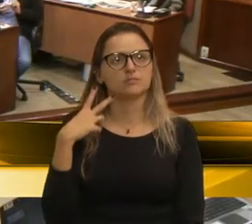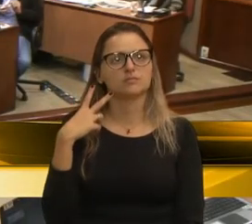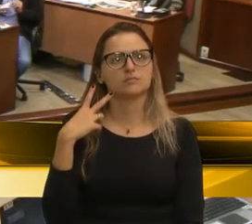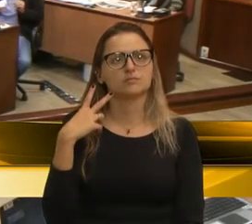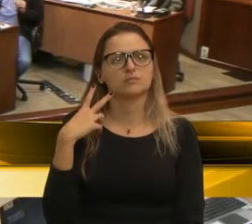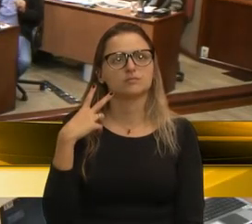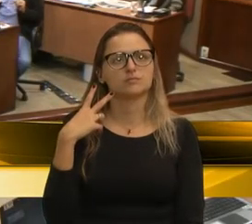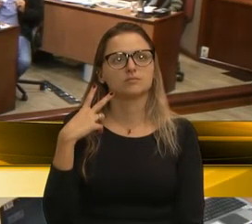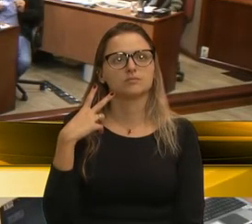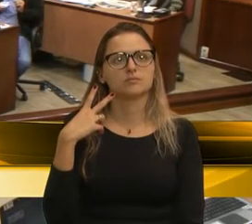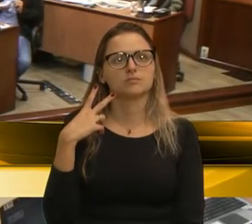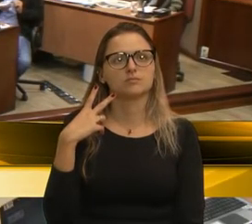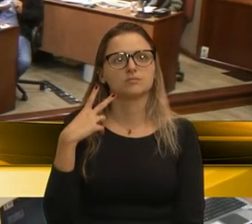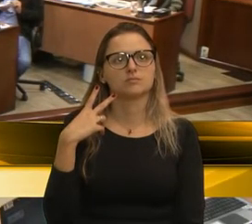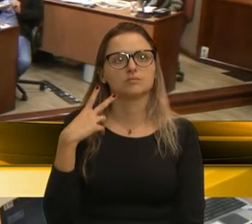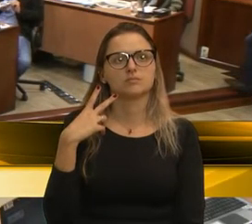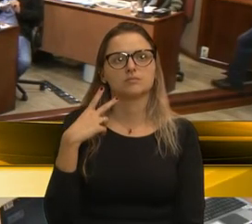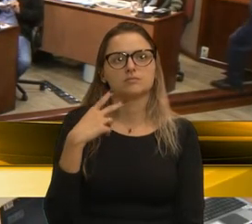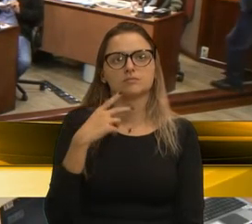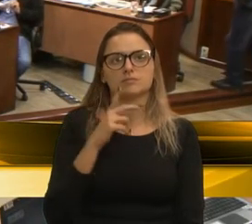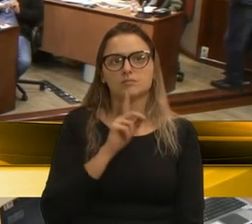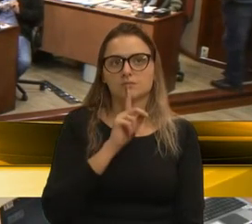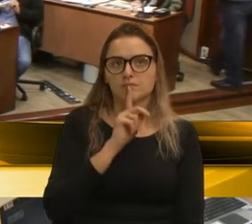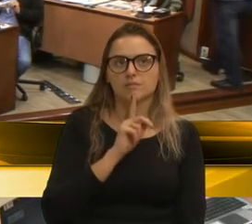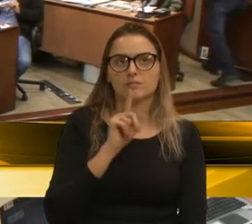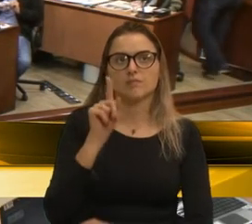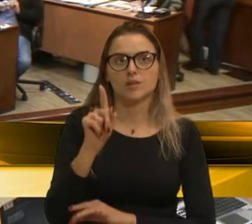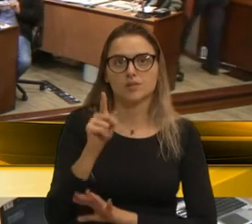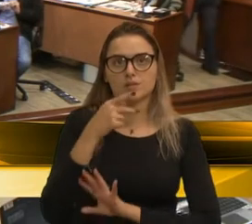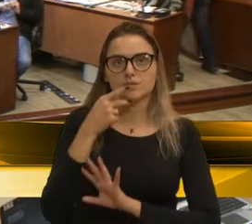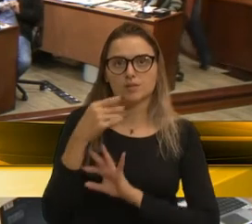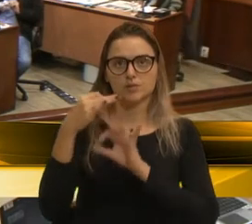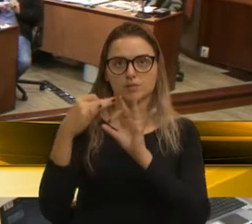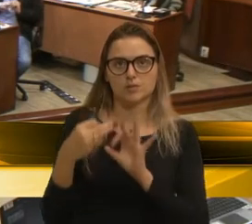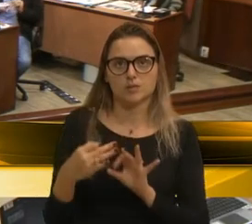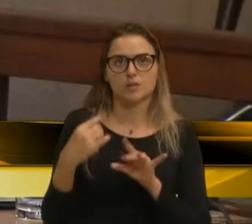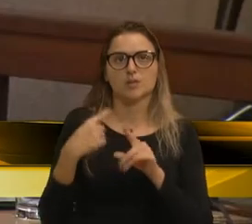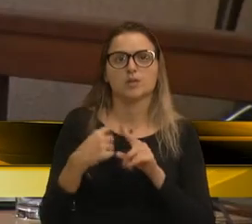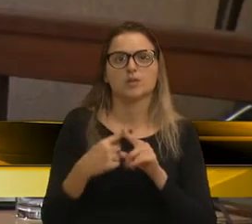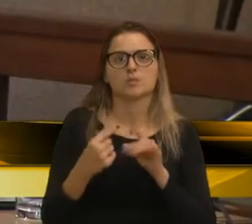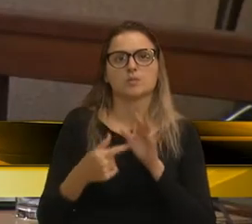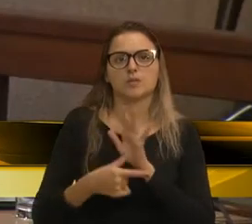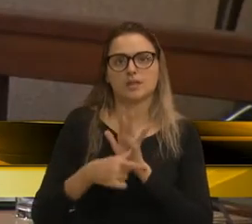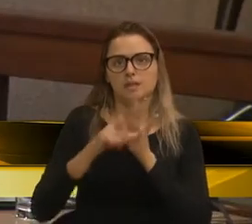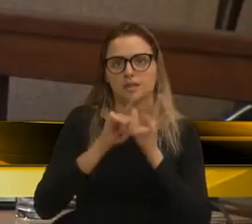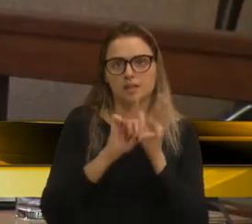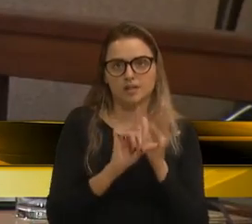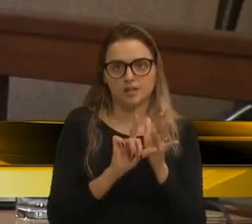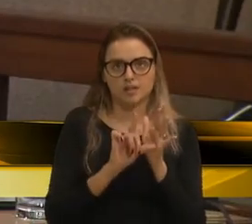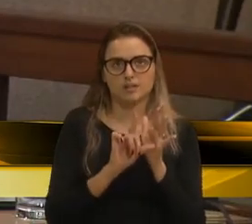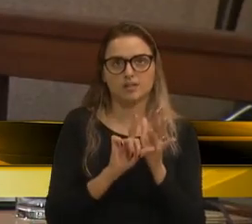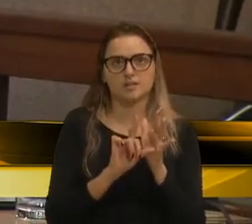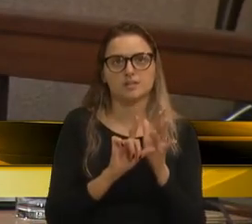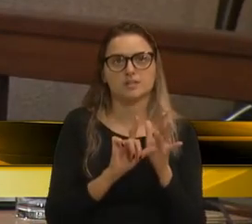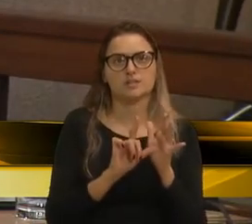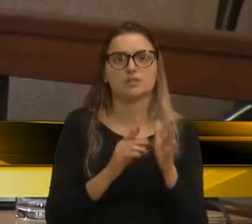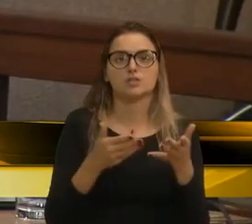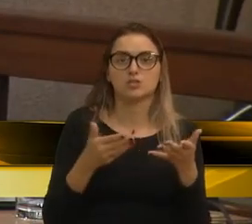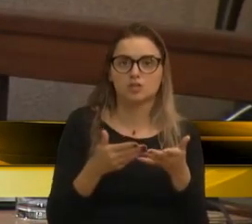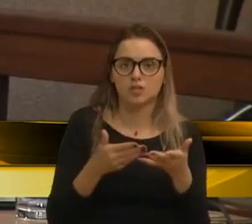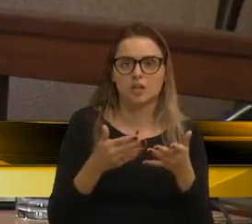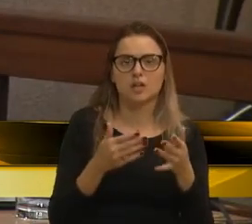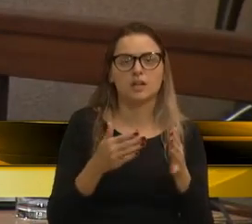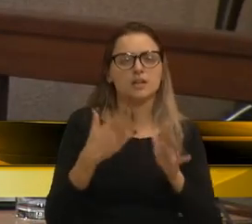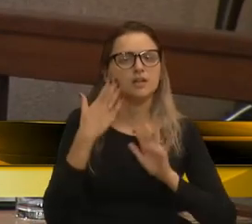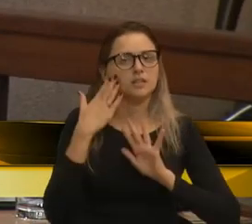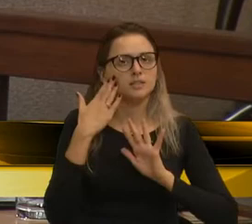traz com muita propriedade esse assunto, porque abordou ele antes desse desfecho. Já vinha